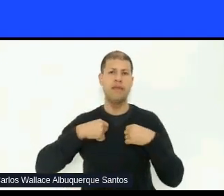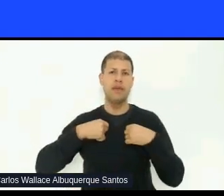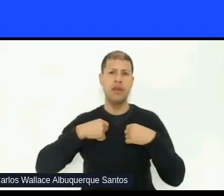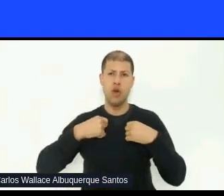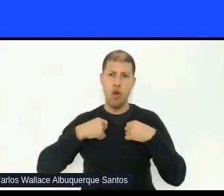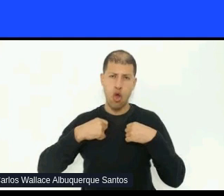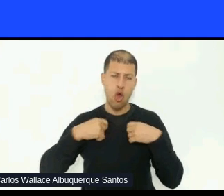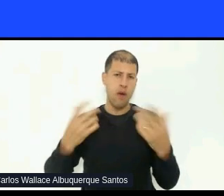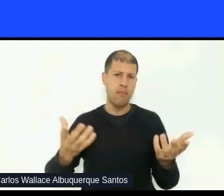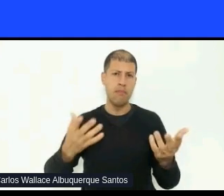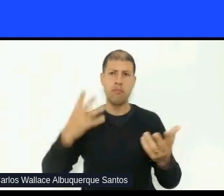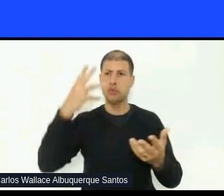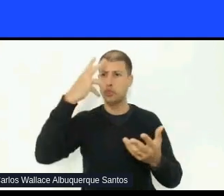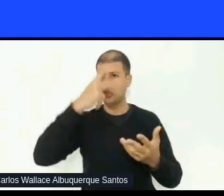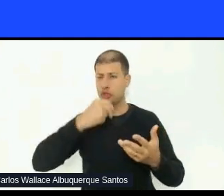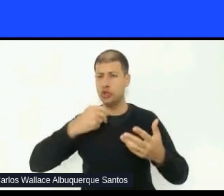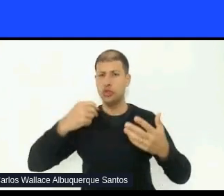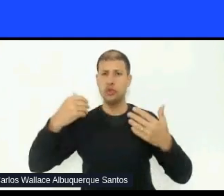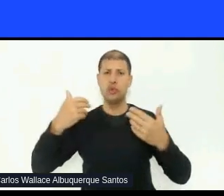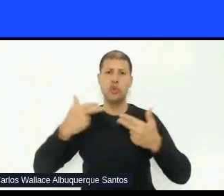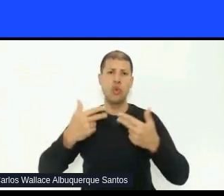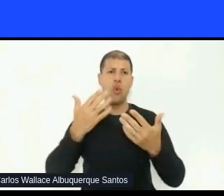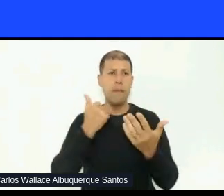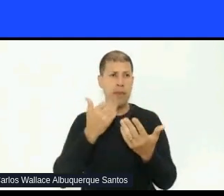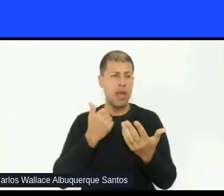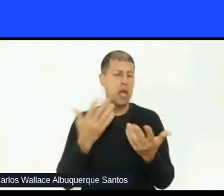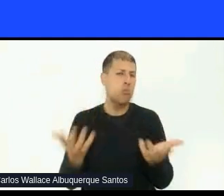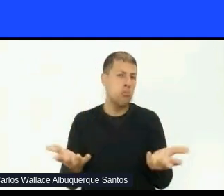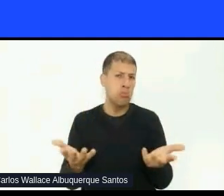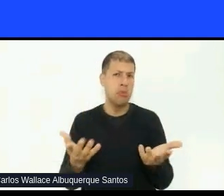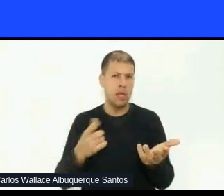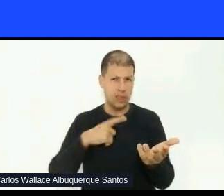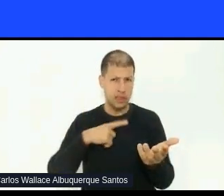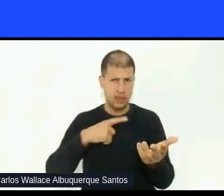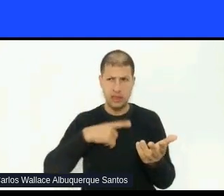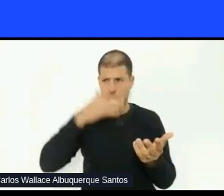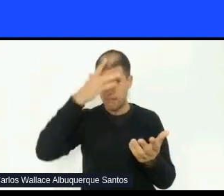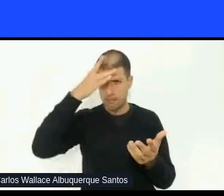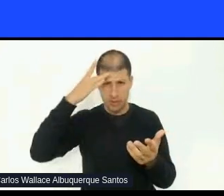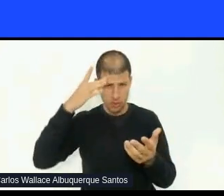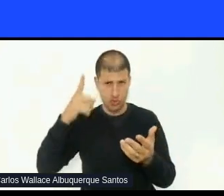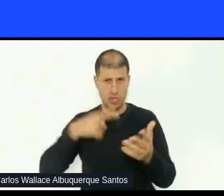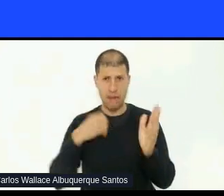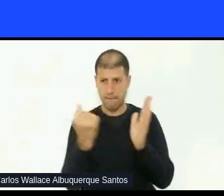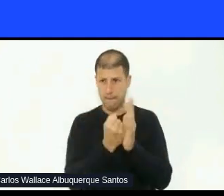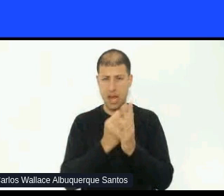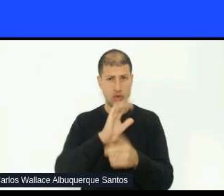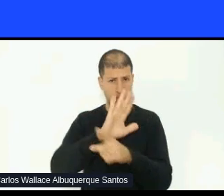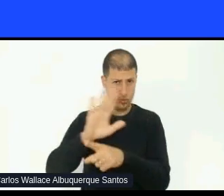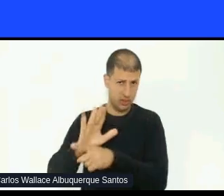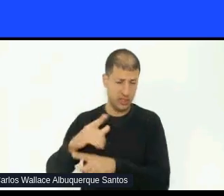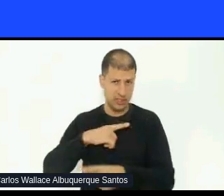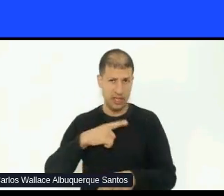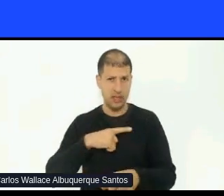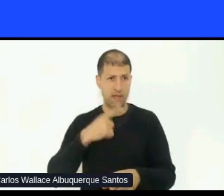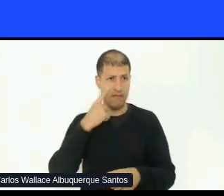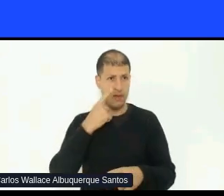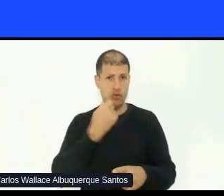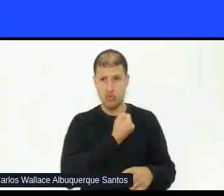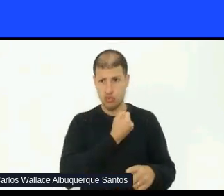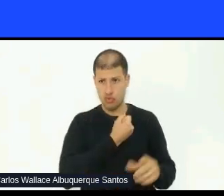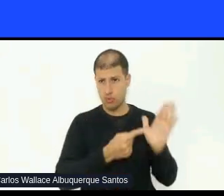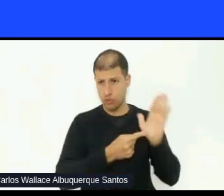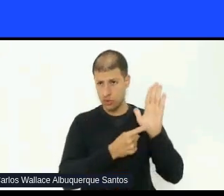vestuário, beleza, alimentar, será que existe público suficiente para as marcas, então? Considerando os números que eu mostrei para vocês, por